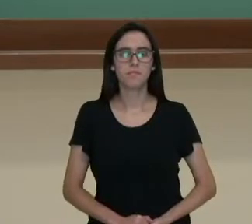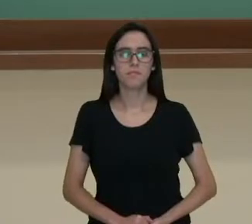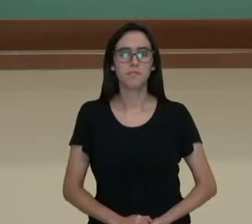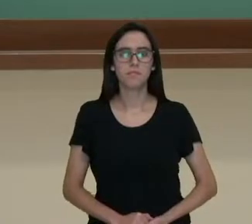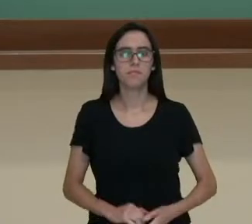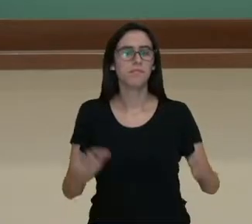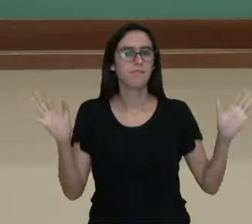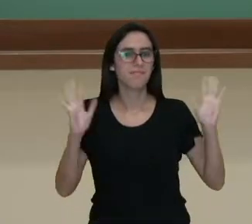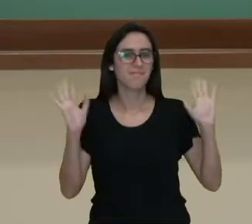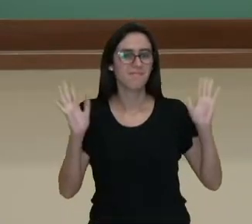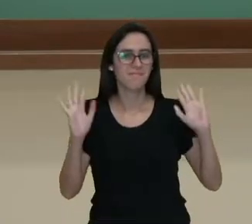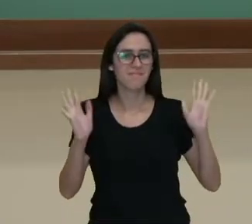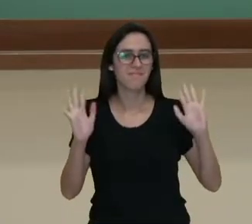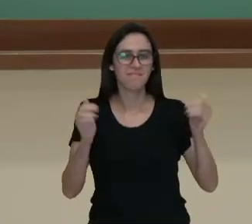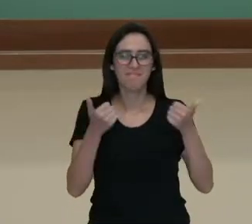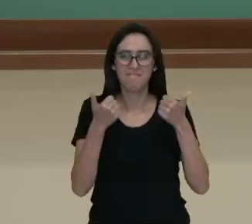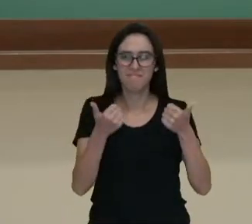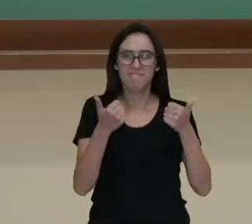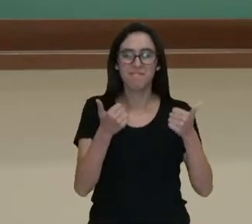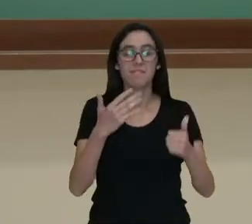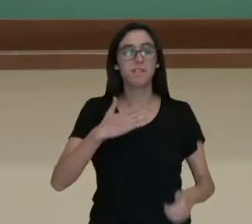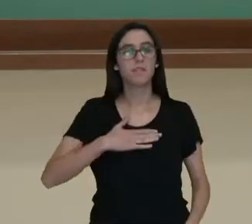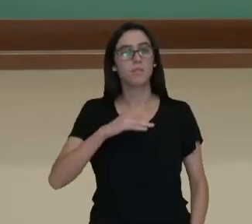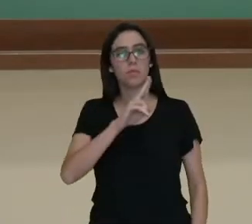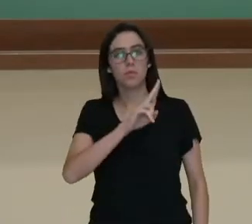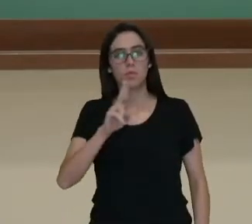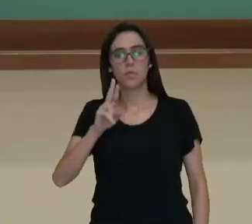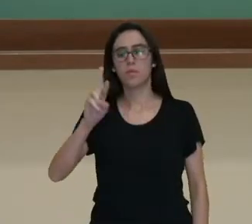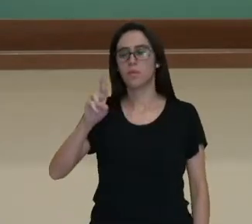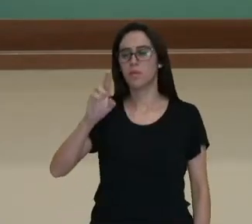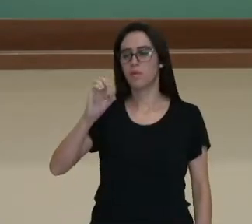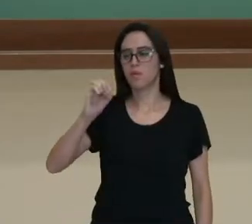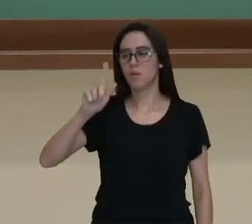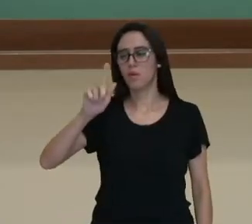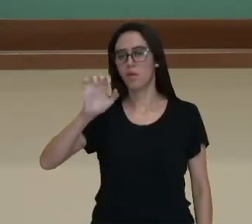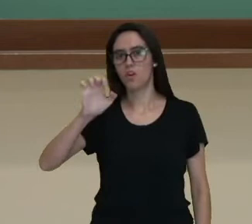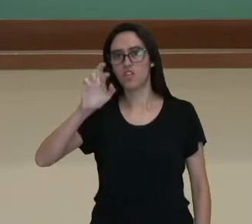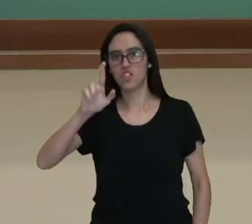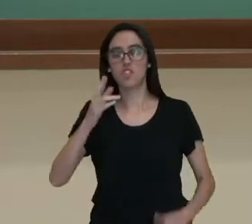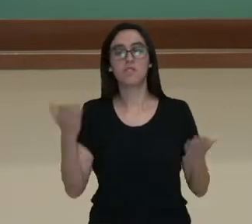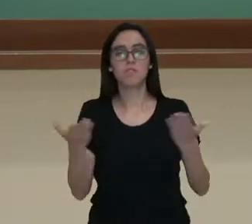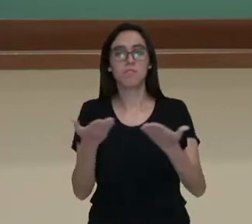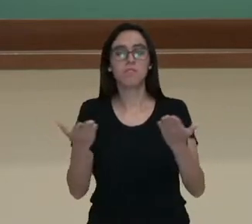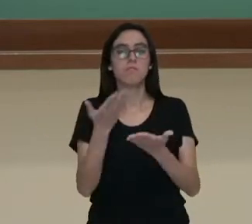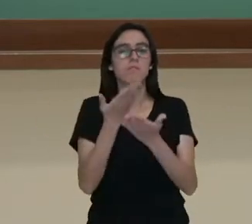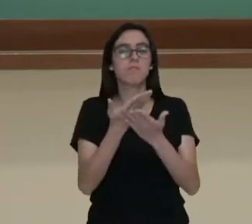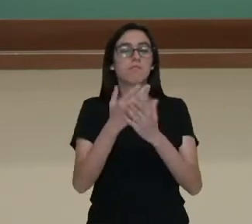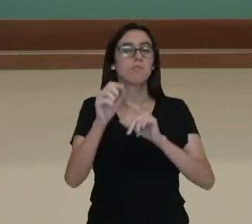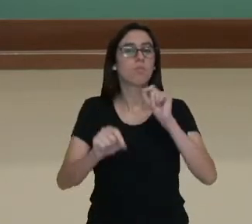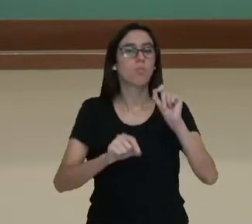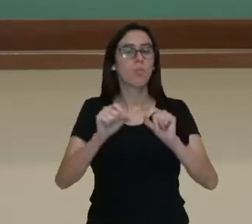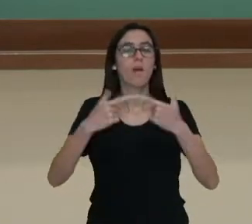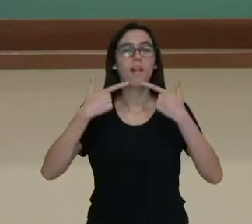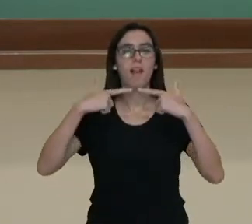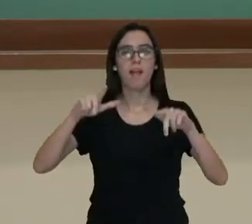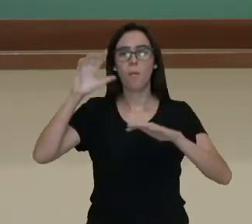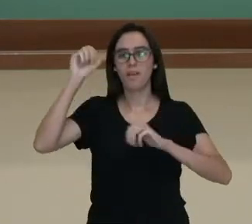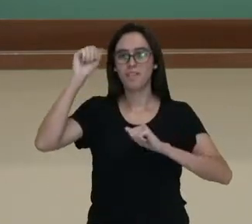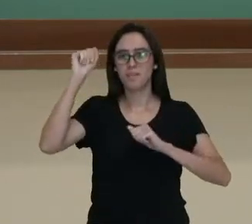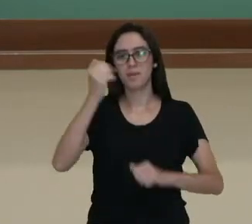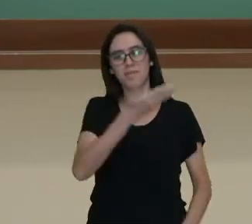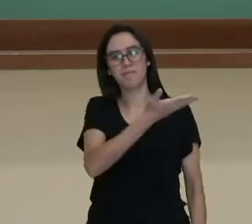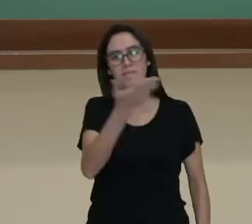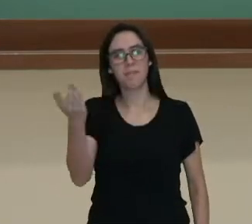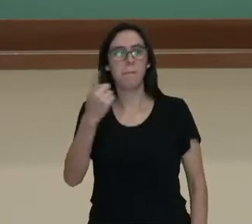Olá, chicos, que tal? Eu sou o professor Roger e estamos aqui para iniciar os estudos de língua espanhola com vocês da